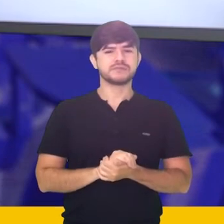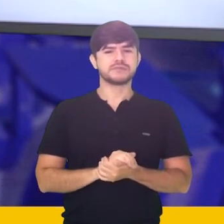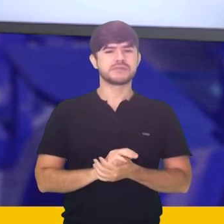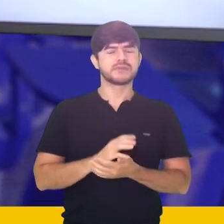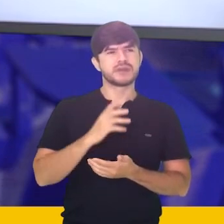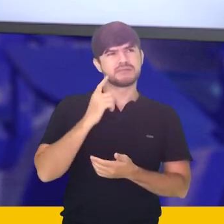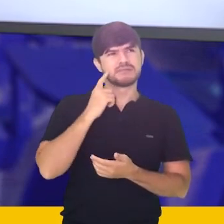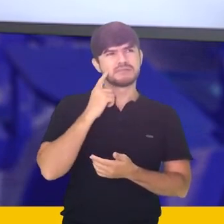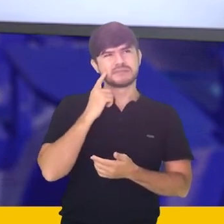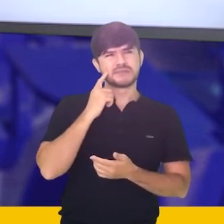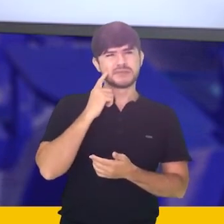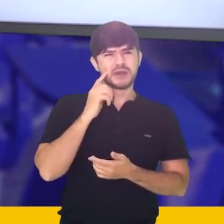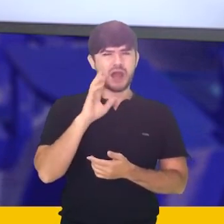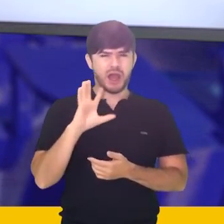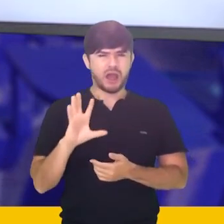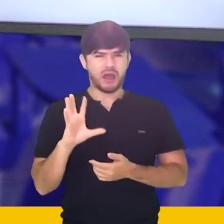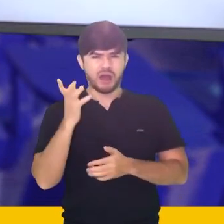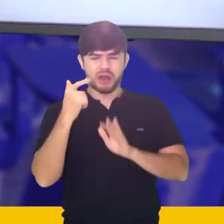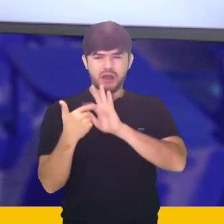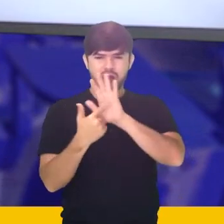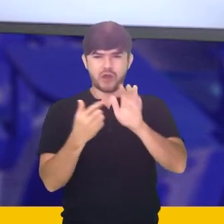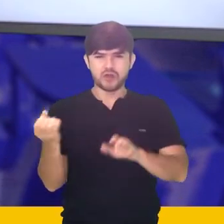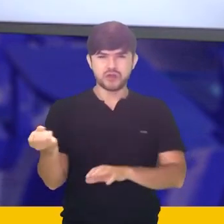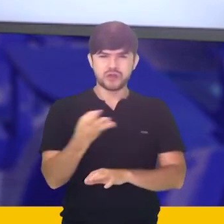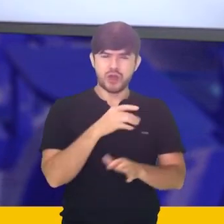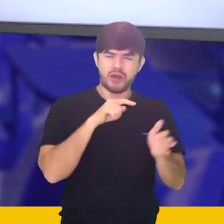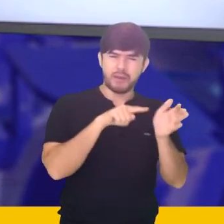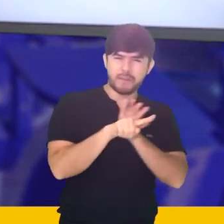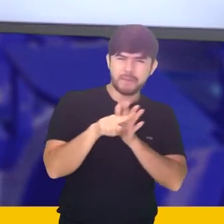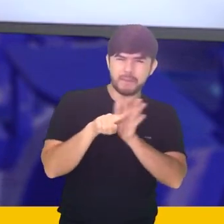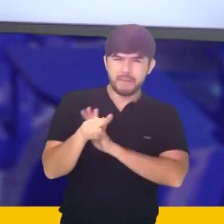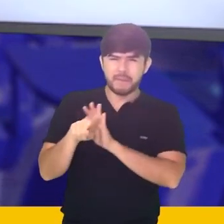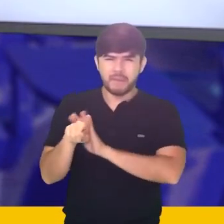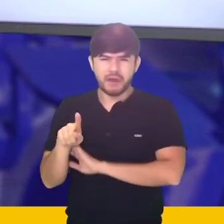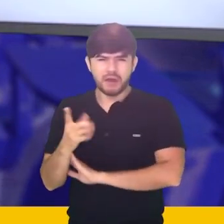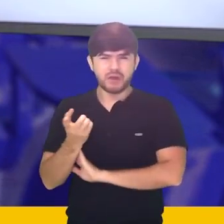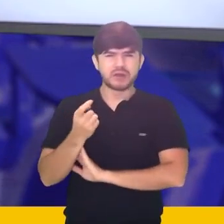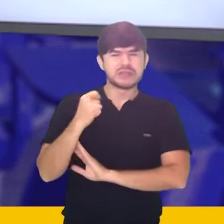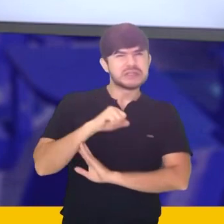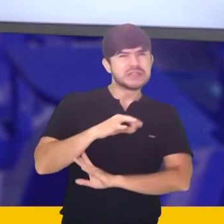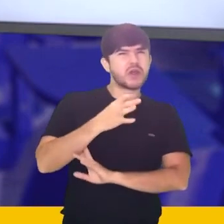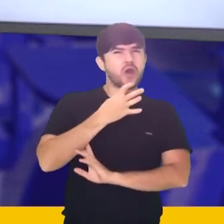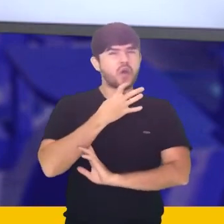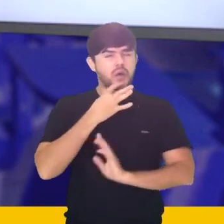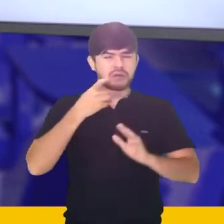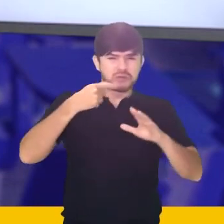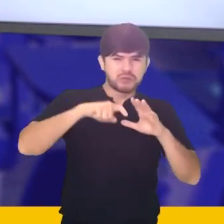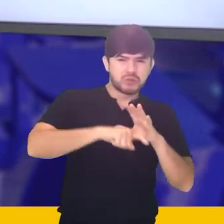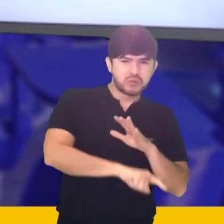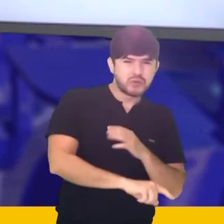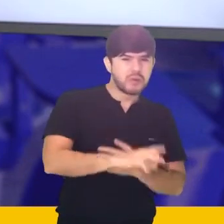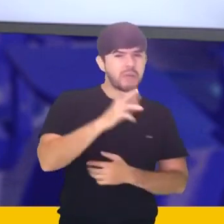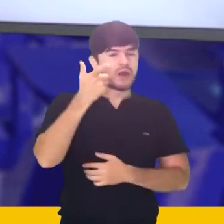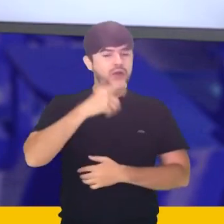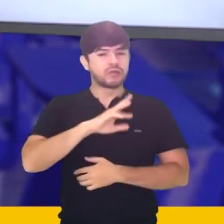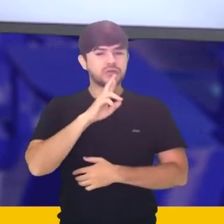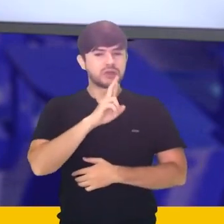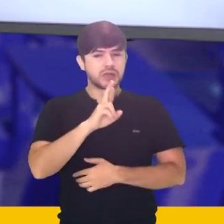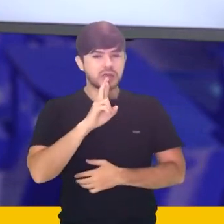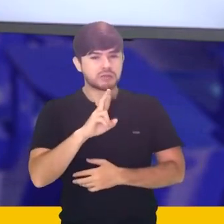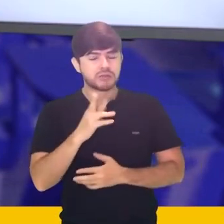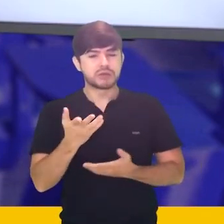Será que não surgiram novos questionamentos, novos pontos? Coisas mais... Você não tem um conhecimento mais a fundo para responder algumas